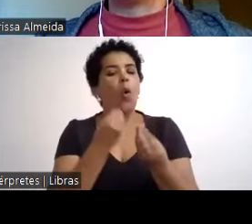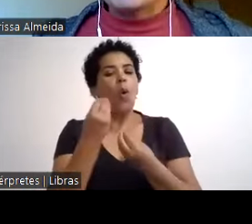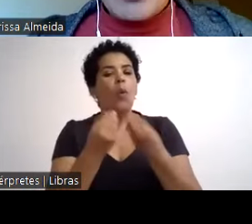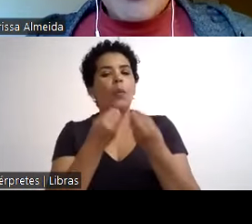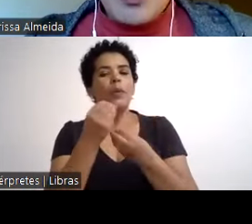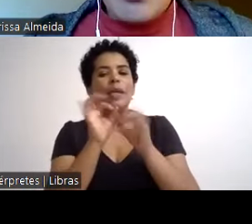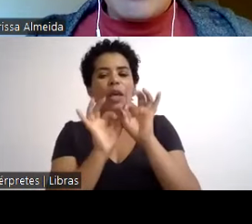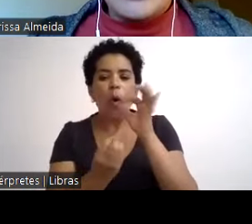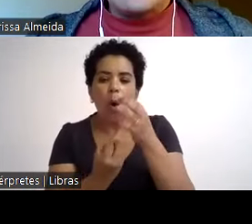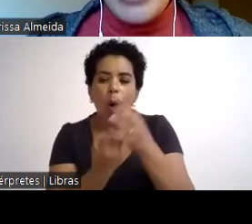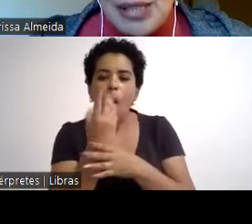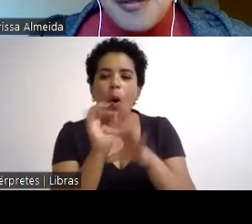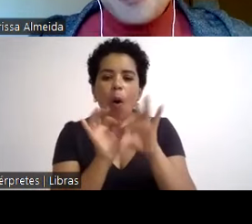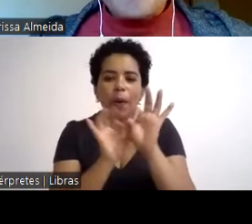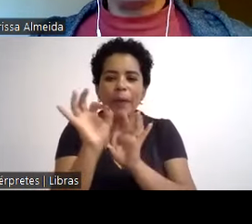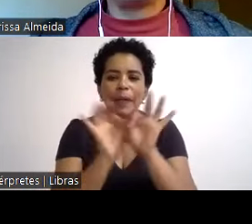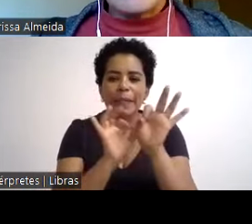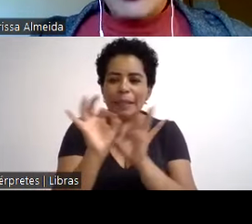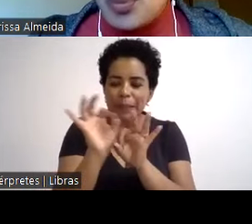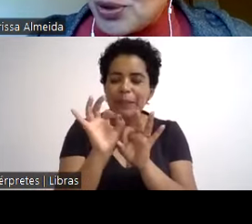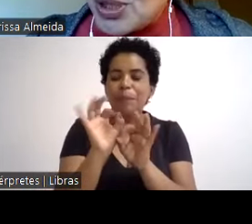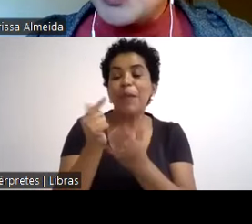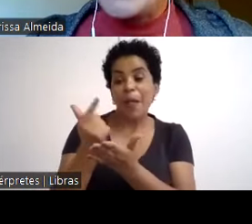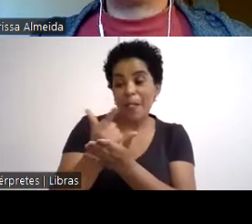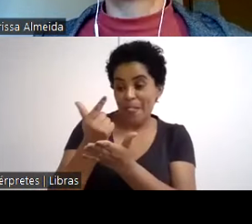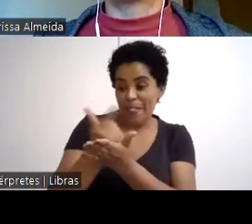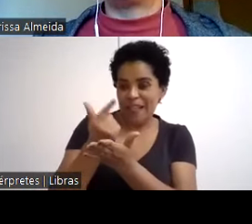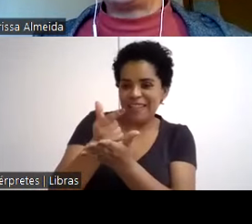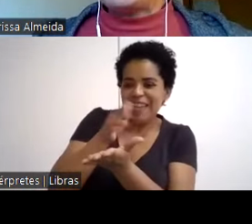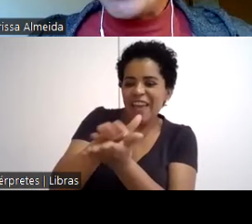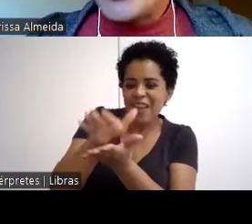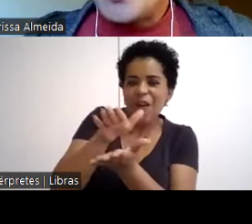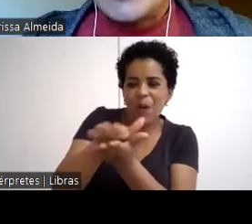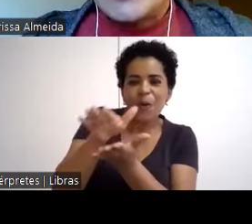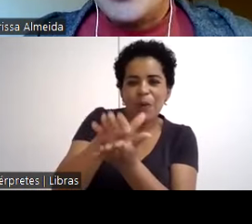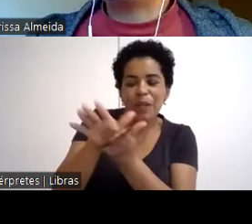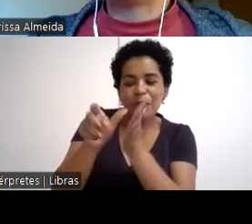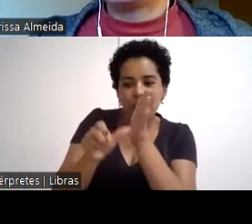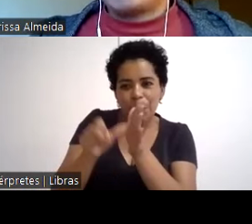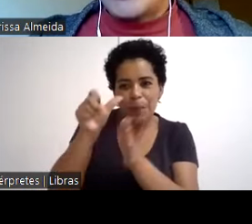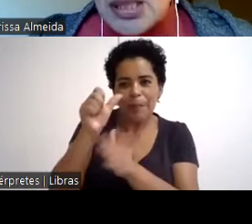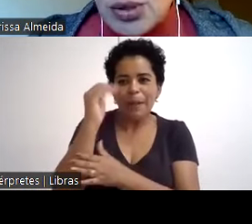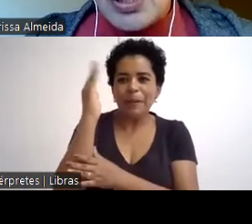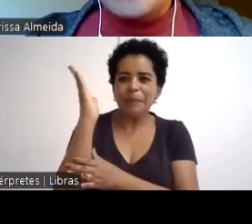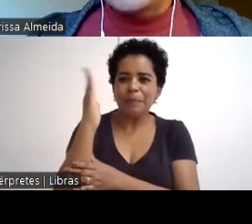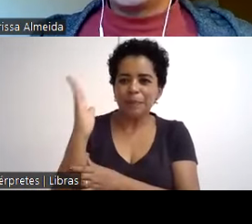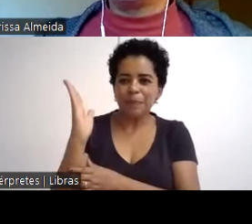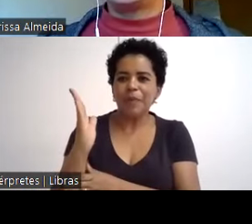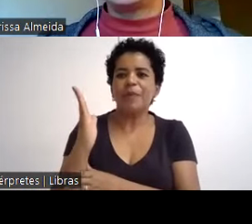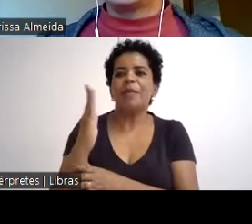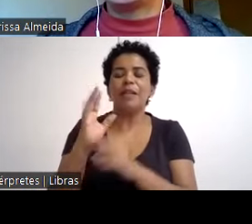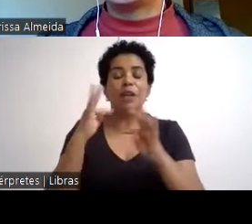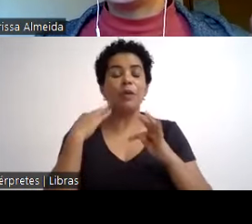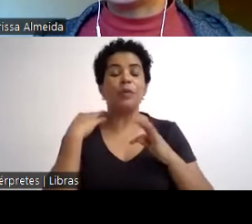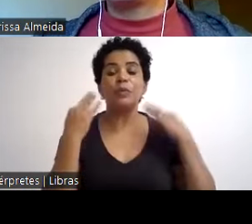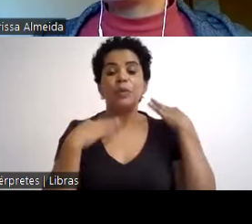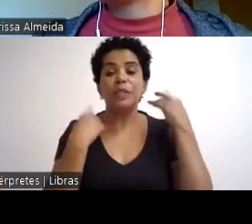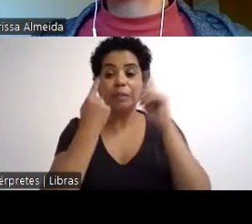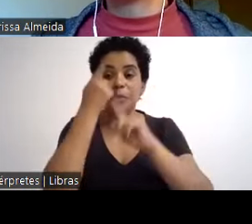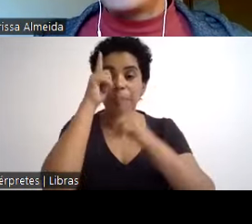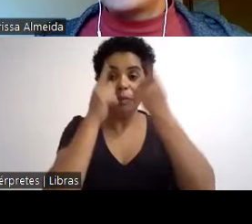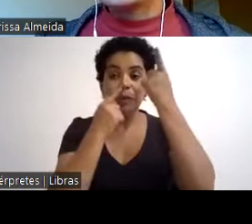tem, eu lancei um livro sobre turismo criativo, que foi o primeiro do Brasil a falar do turismo criativo. Então, assim,